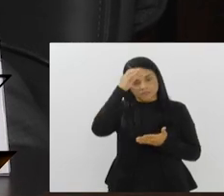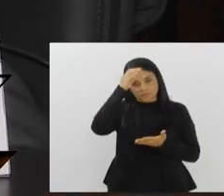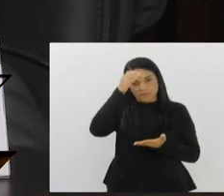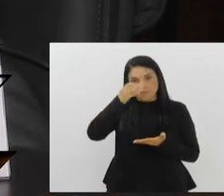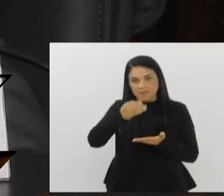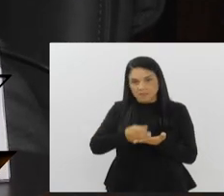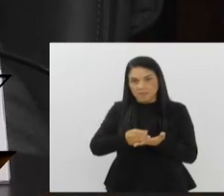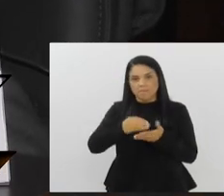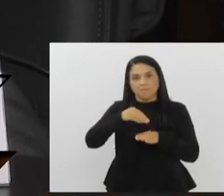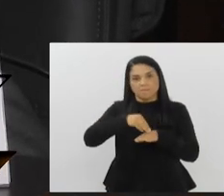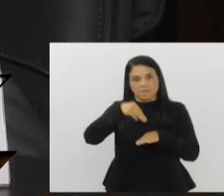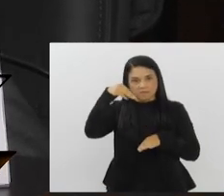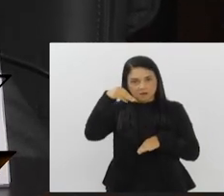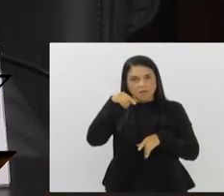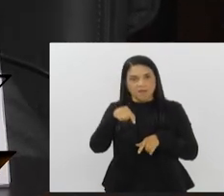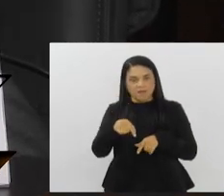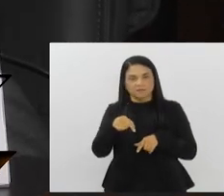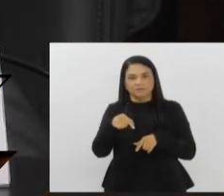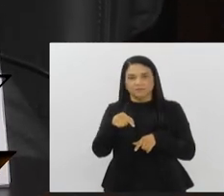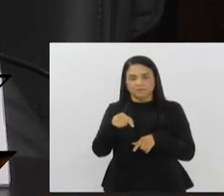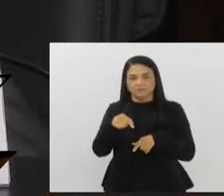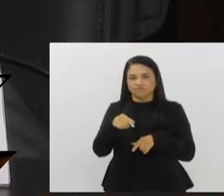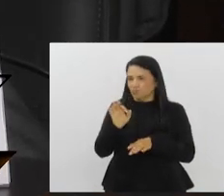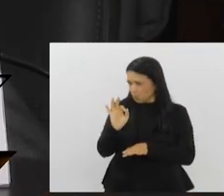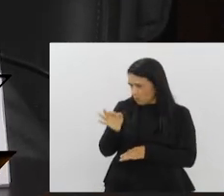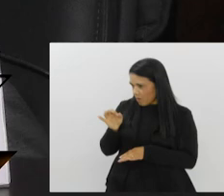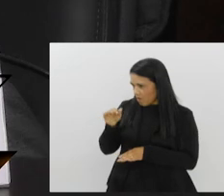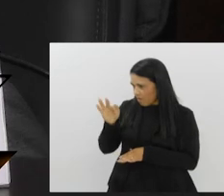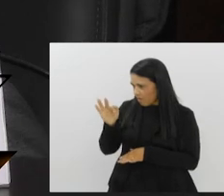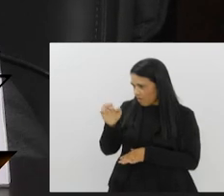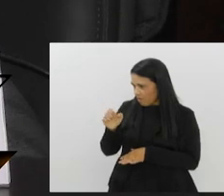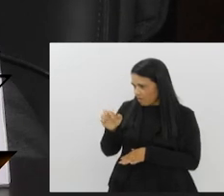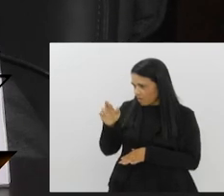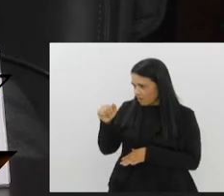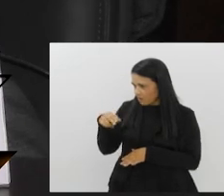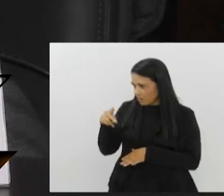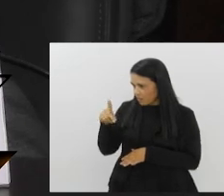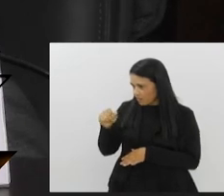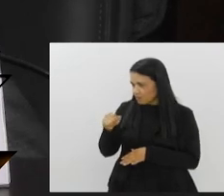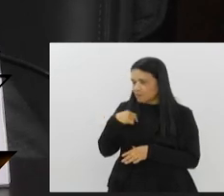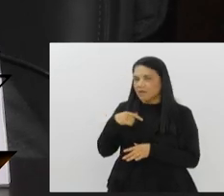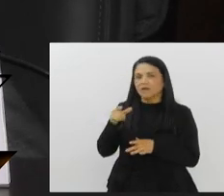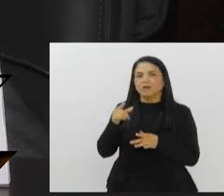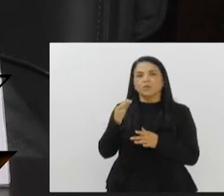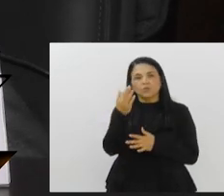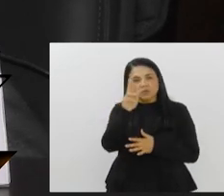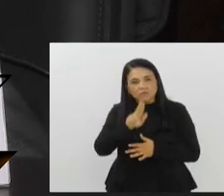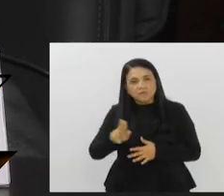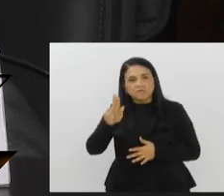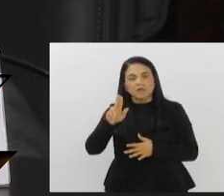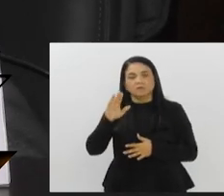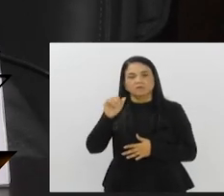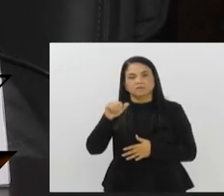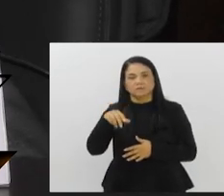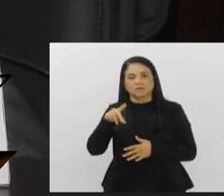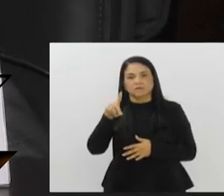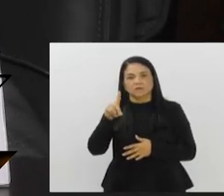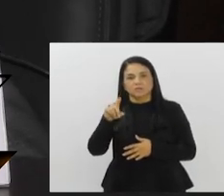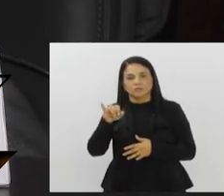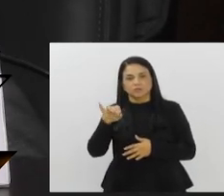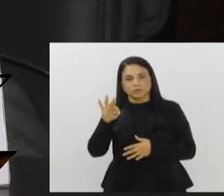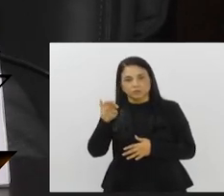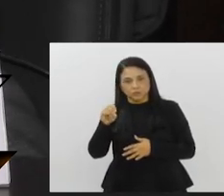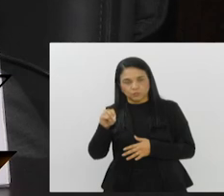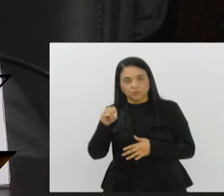é Fernando lá na na Universidade Cândido Mendes e e não foi nada fácil obtenção desses